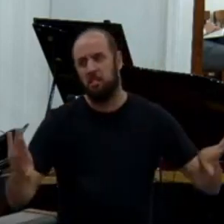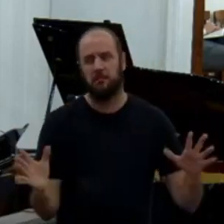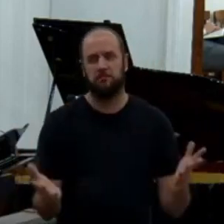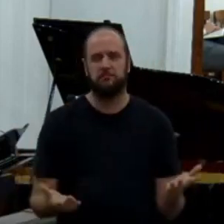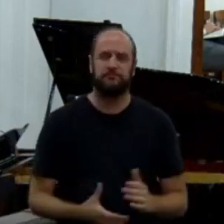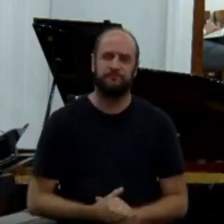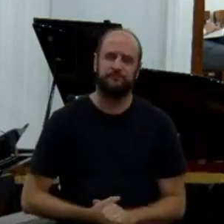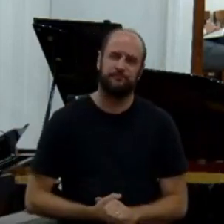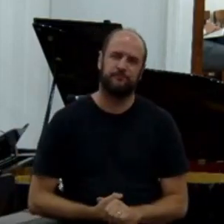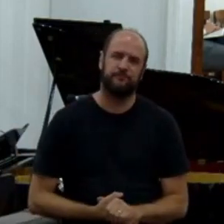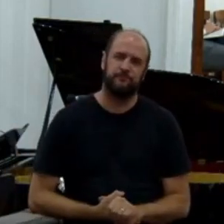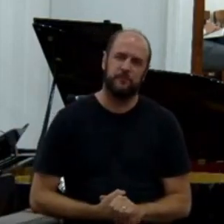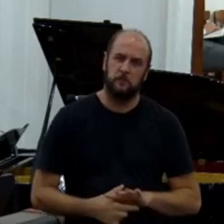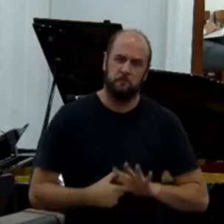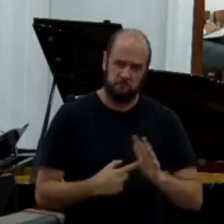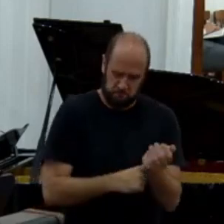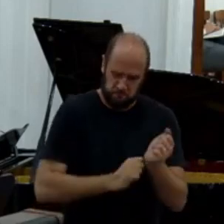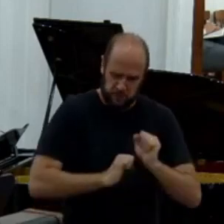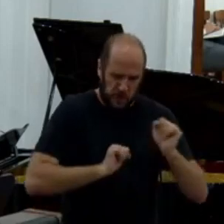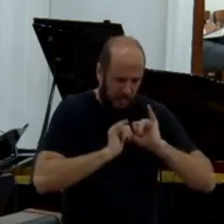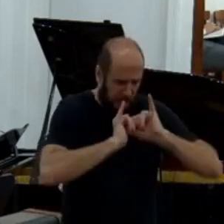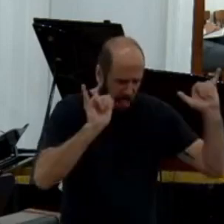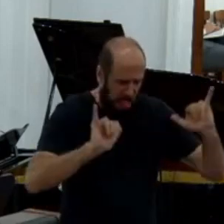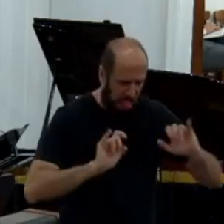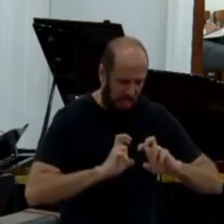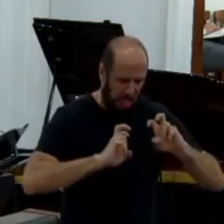automaticamente a expressões de ira.